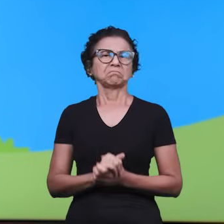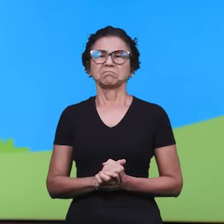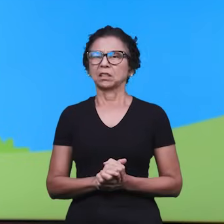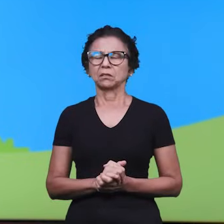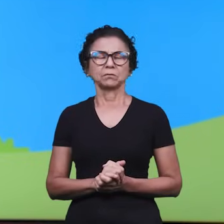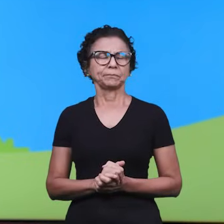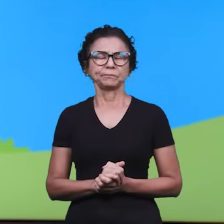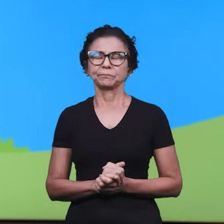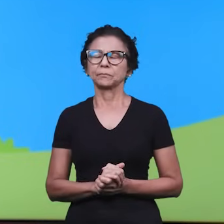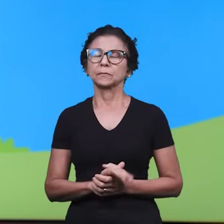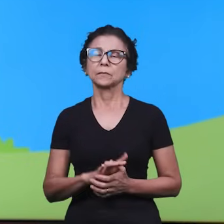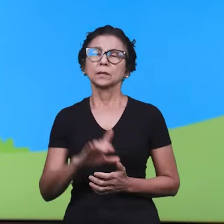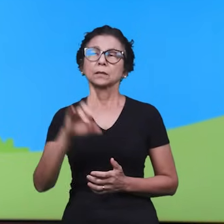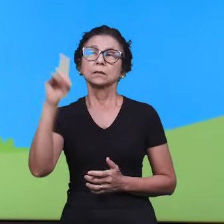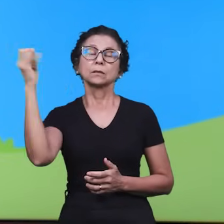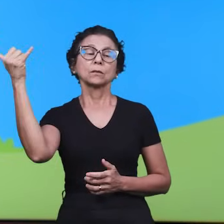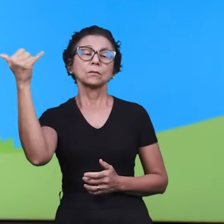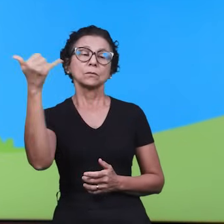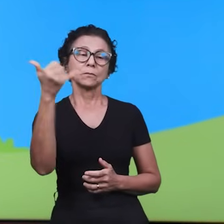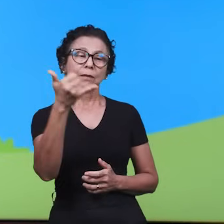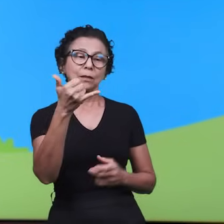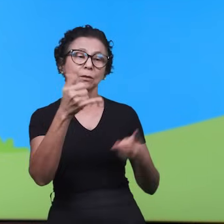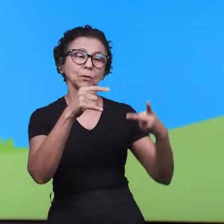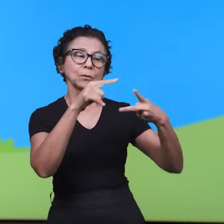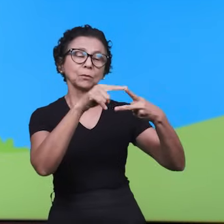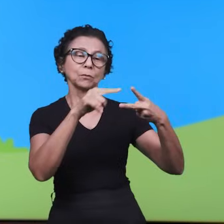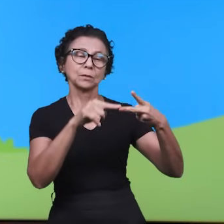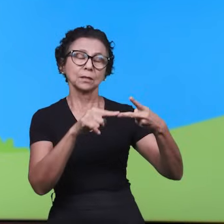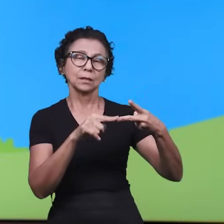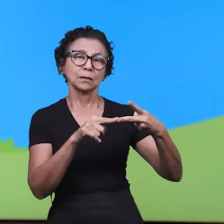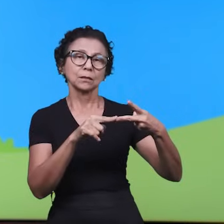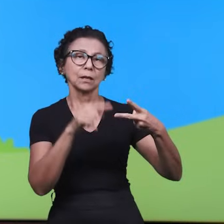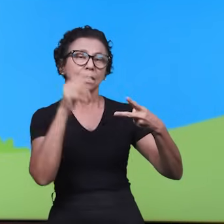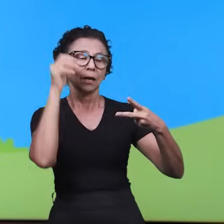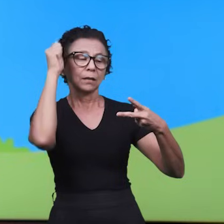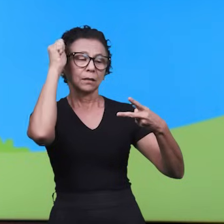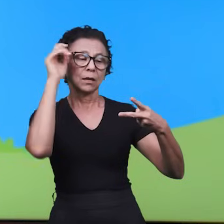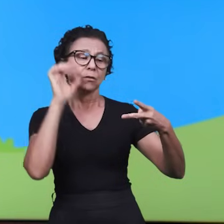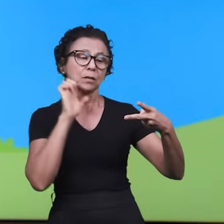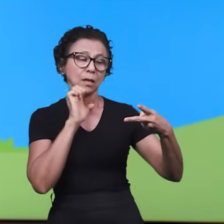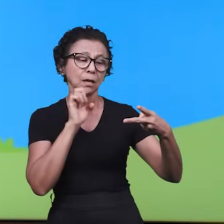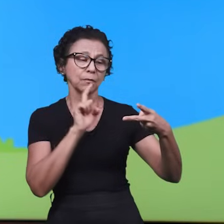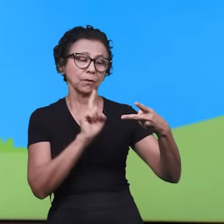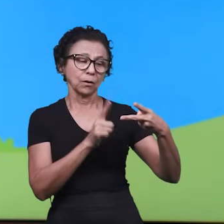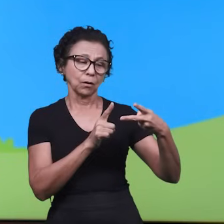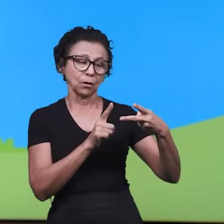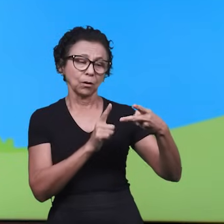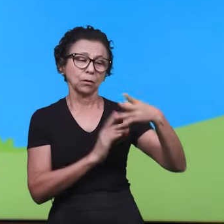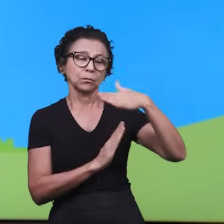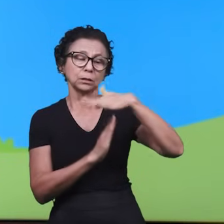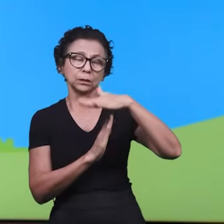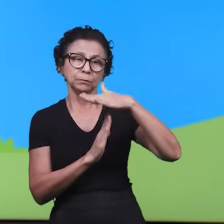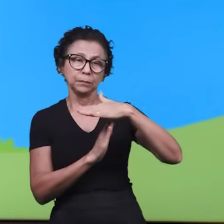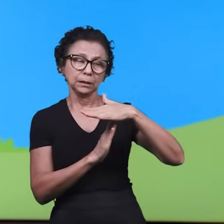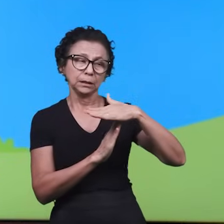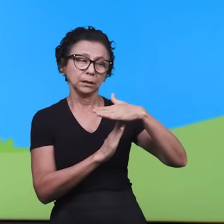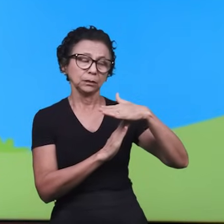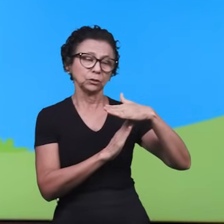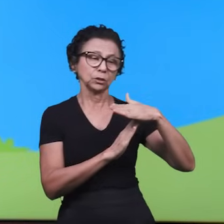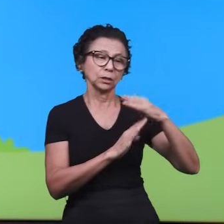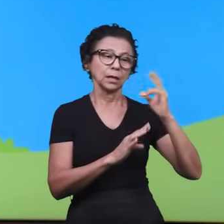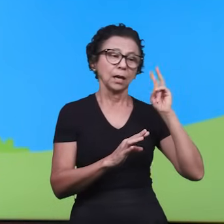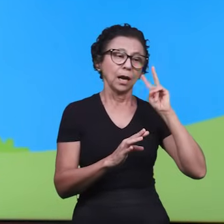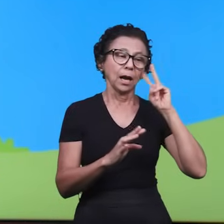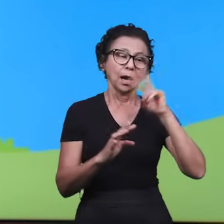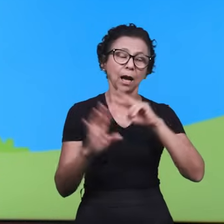árvore. Deus falou com o homem. O verdadeiro limite era crer e confiar que aquilo